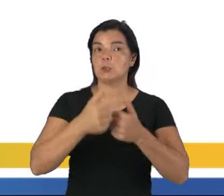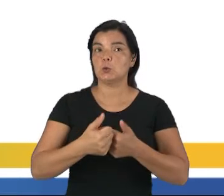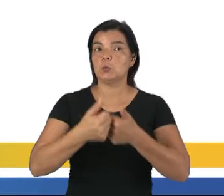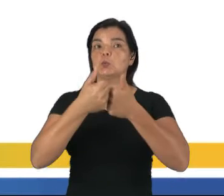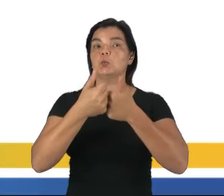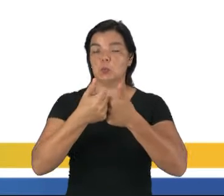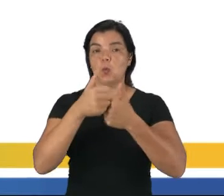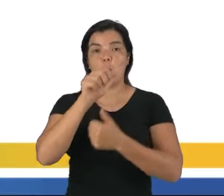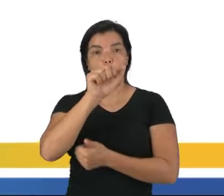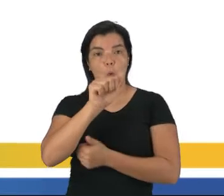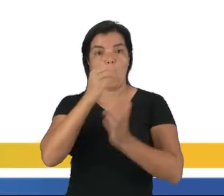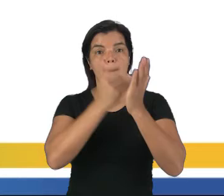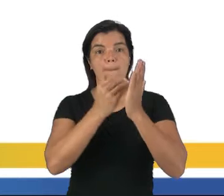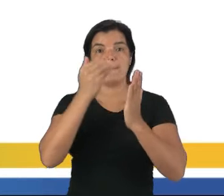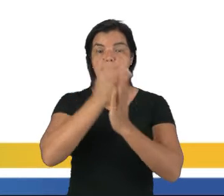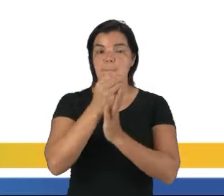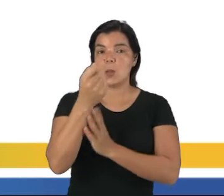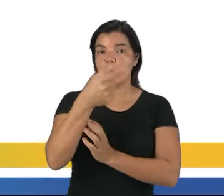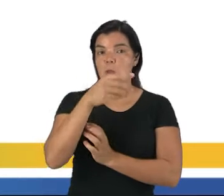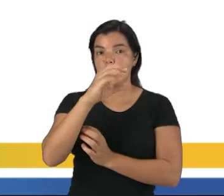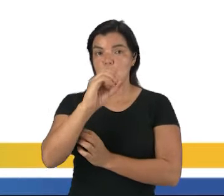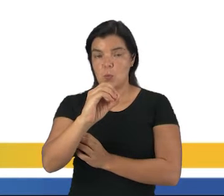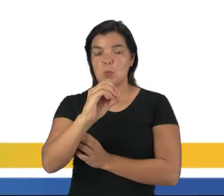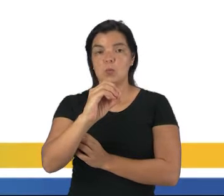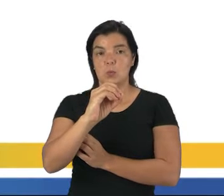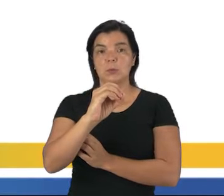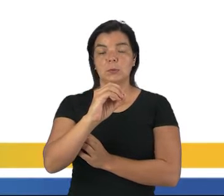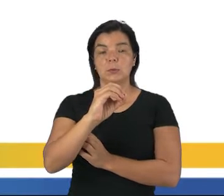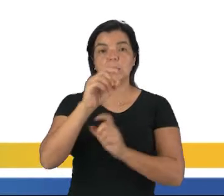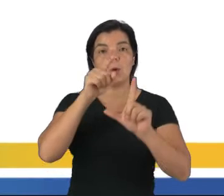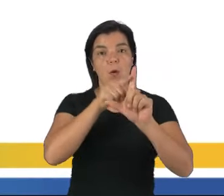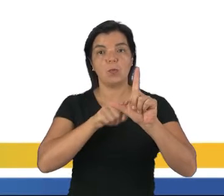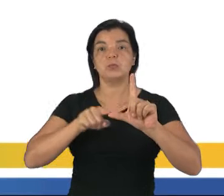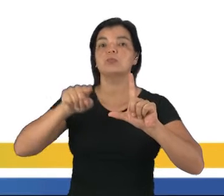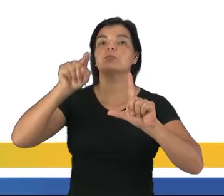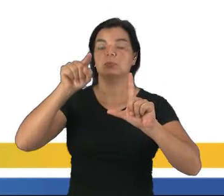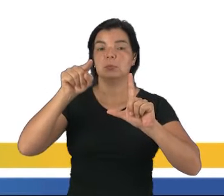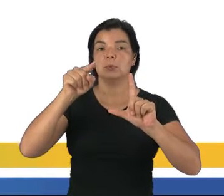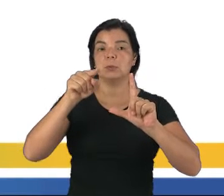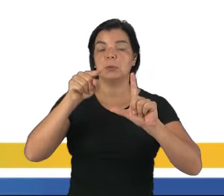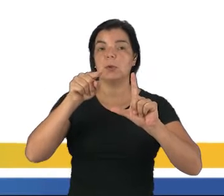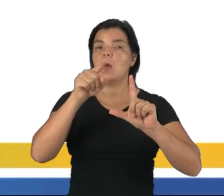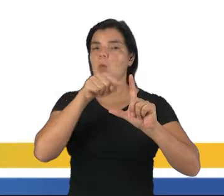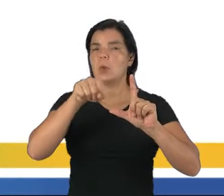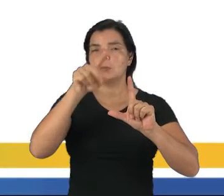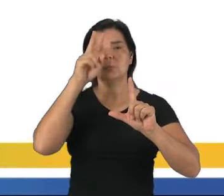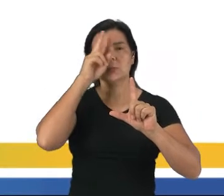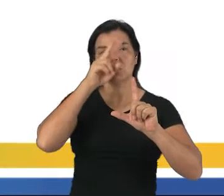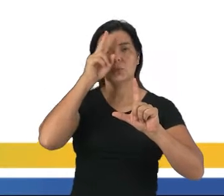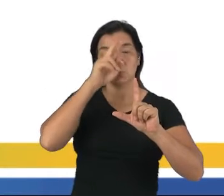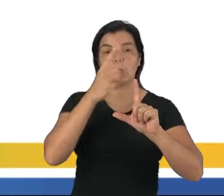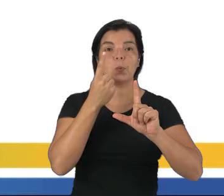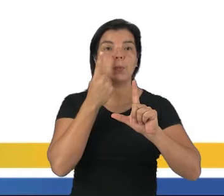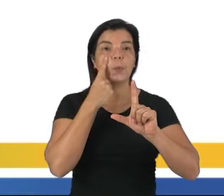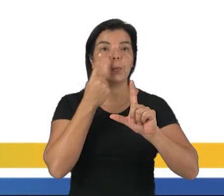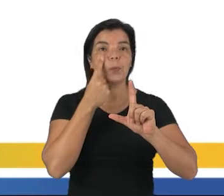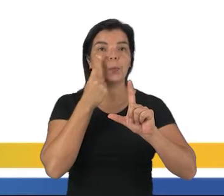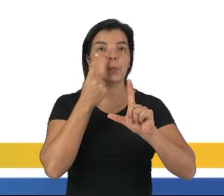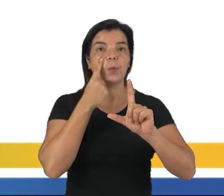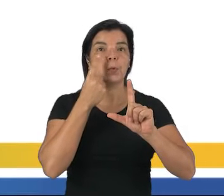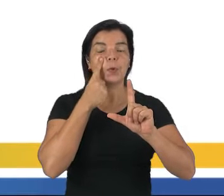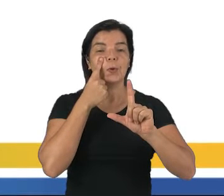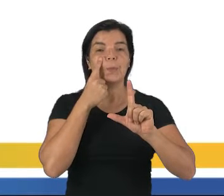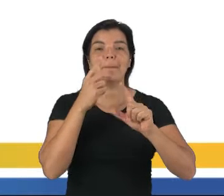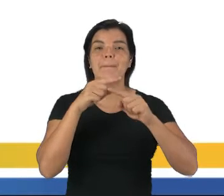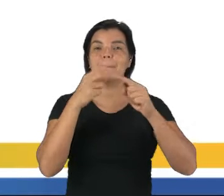positivo, ou seja, se o A for maior do que zero, a concavidade vai ser voltada para cima. Aí, para você lembrar, olha aí o formato do sorriso,